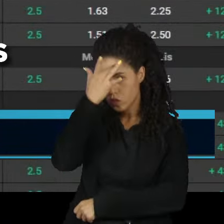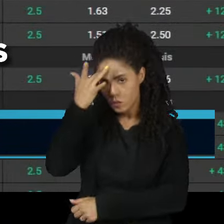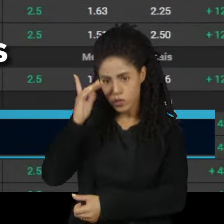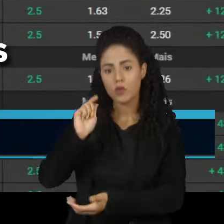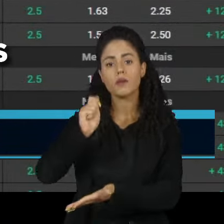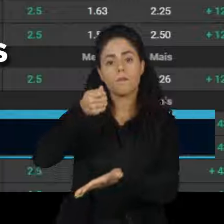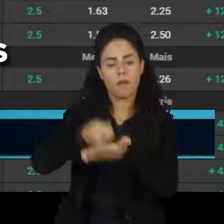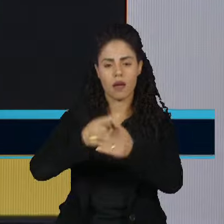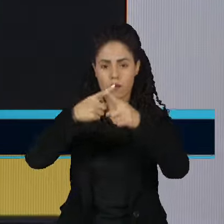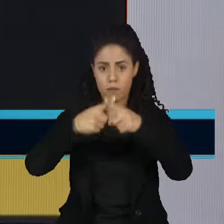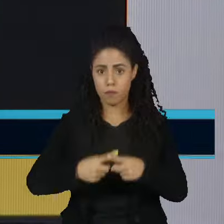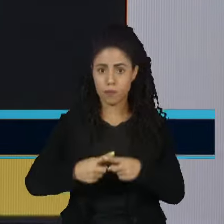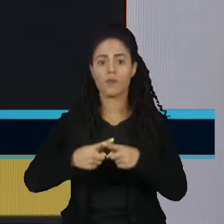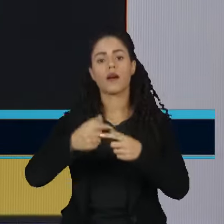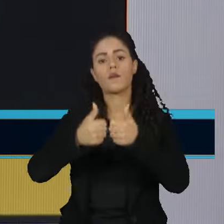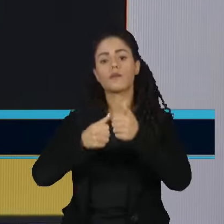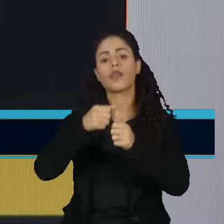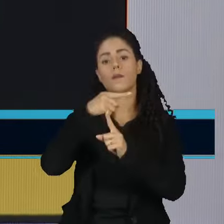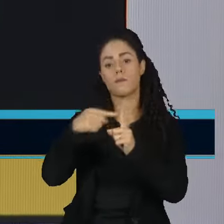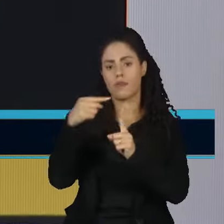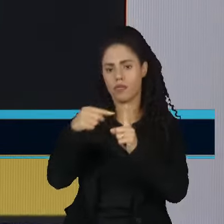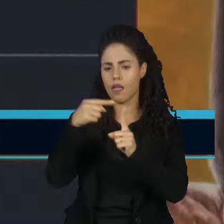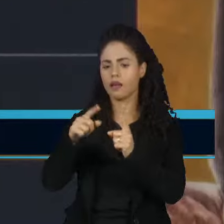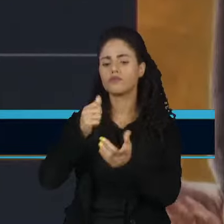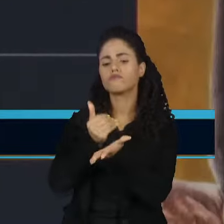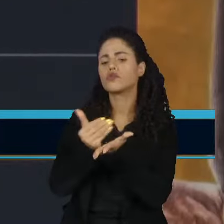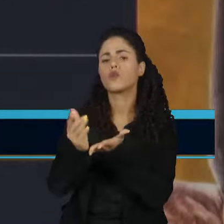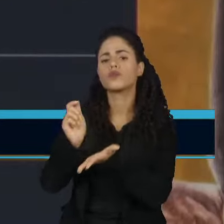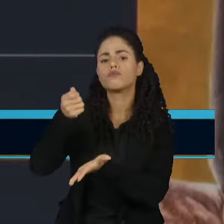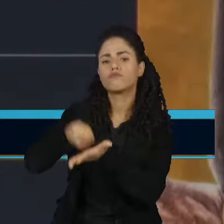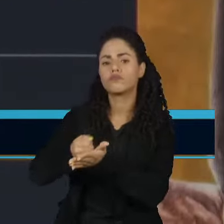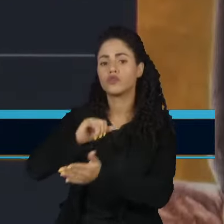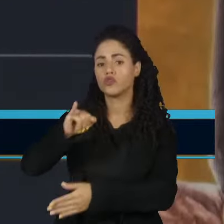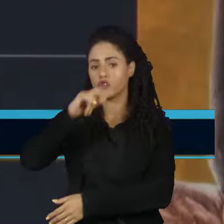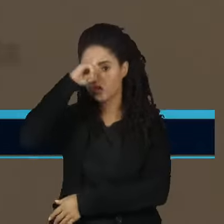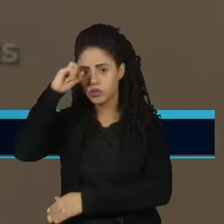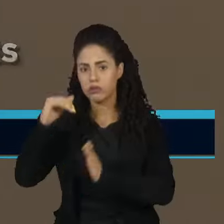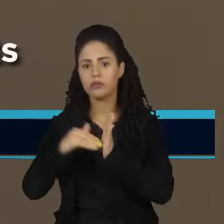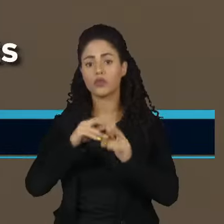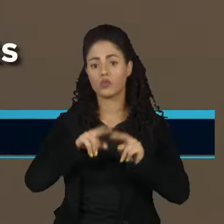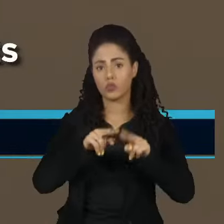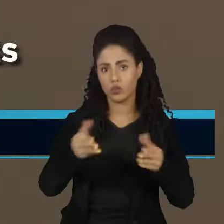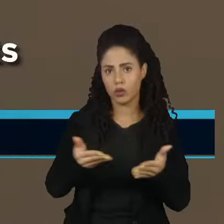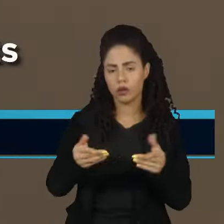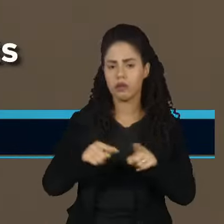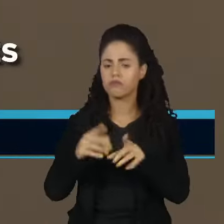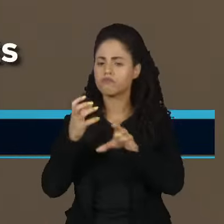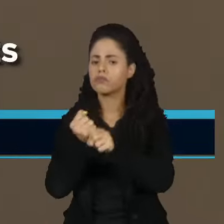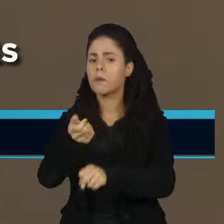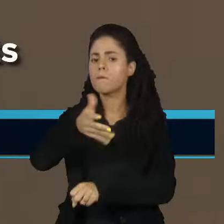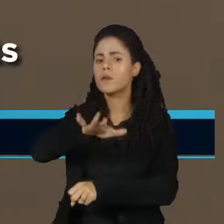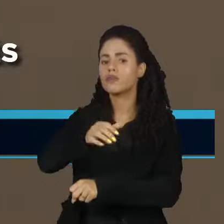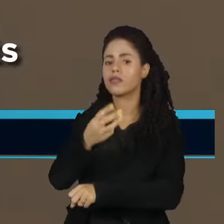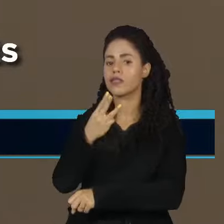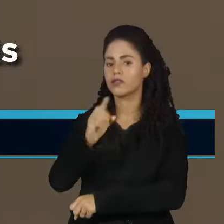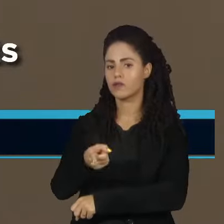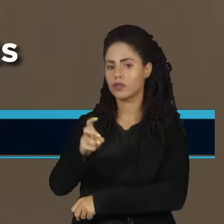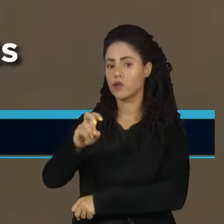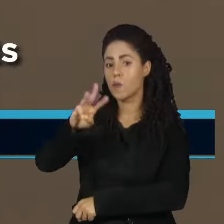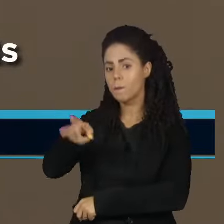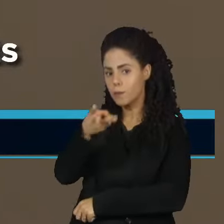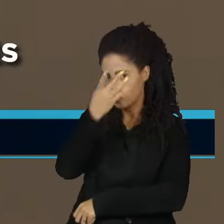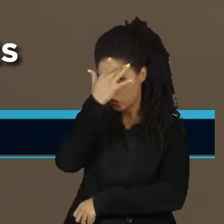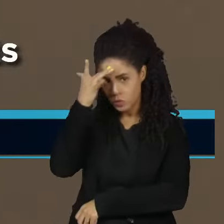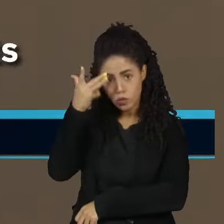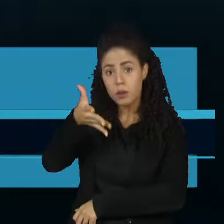do país a metade começou a apostar entre Janeiro e julho deste ano o que dá uma média de 3,5 milhões